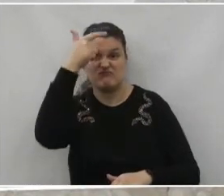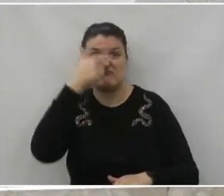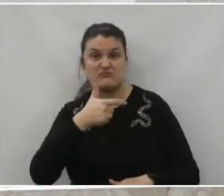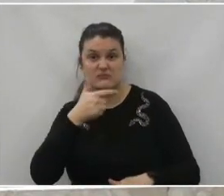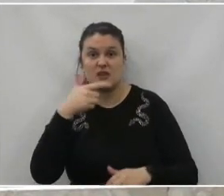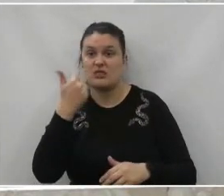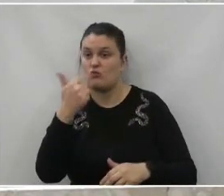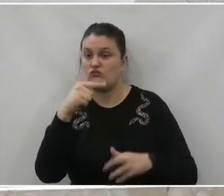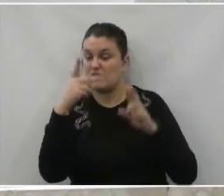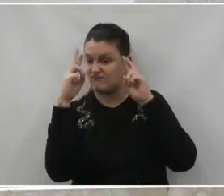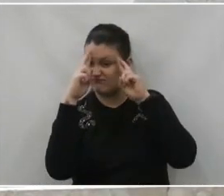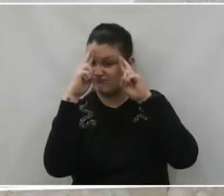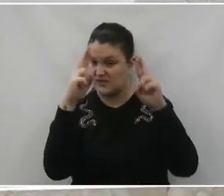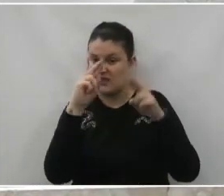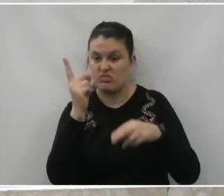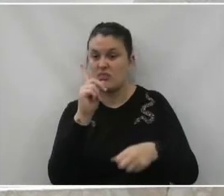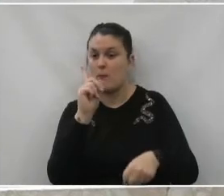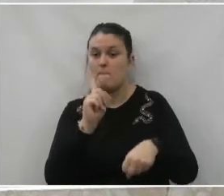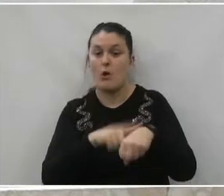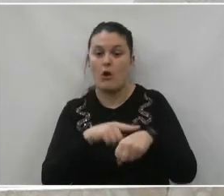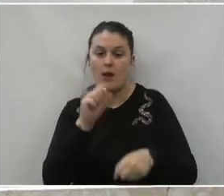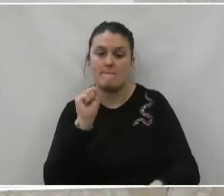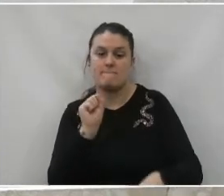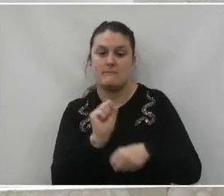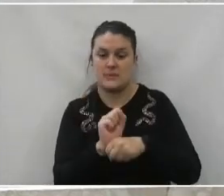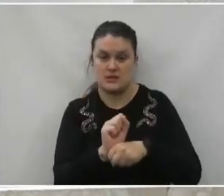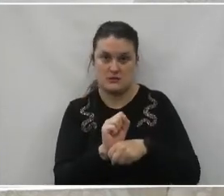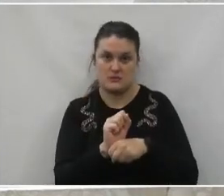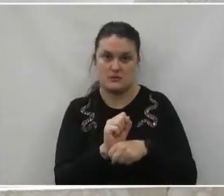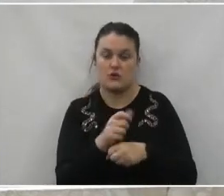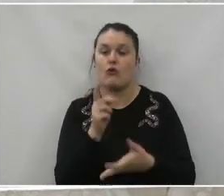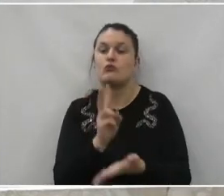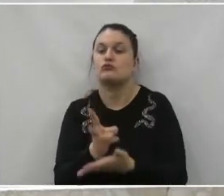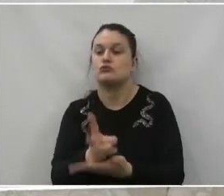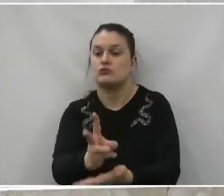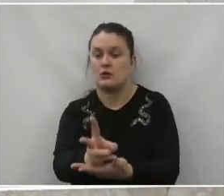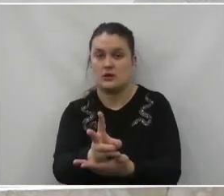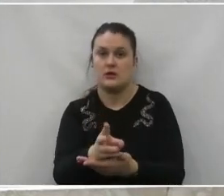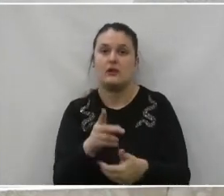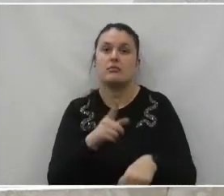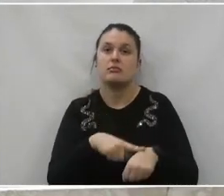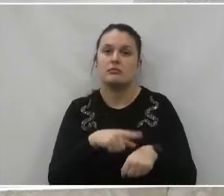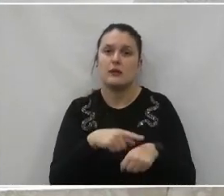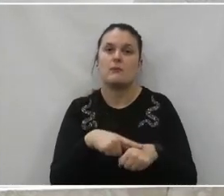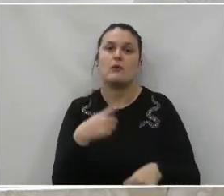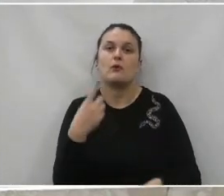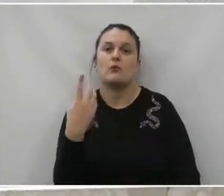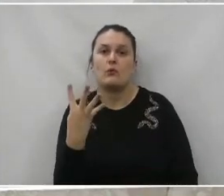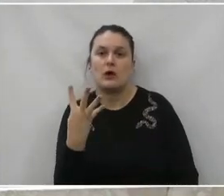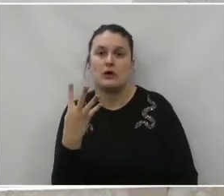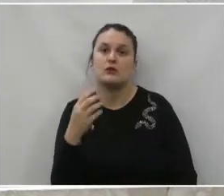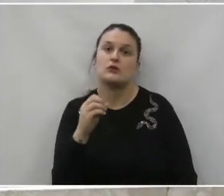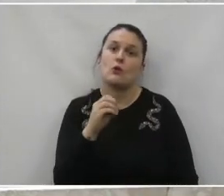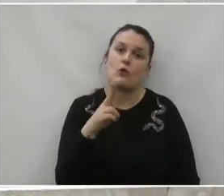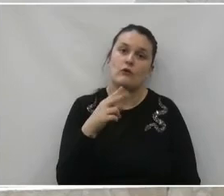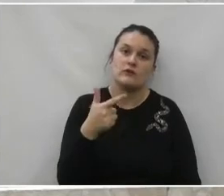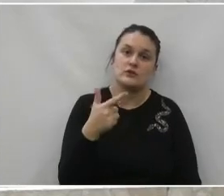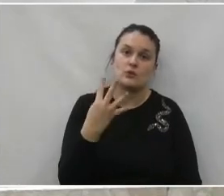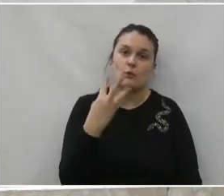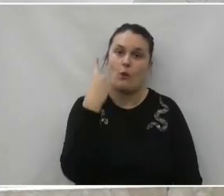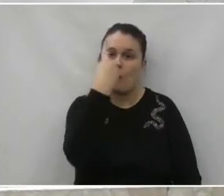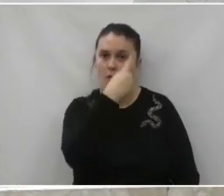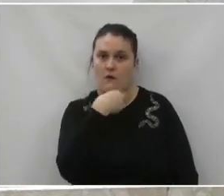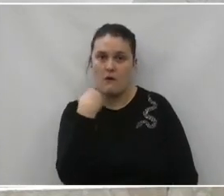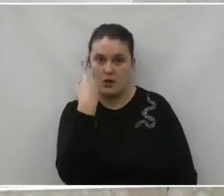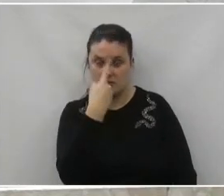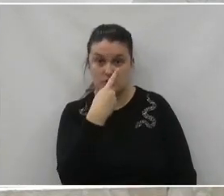seja imediatamente cessada no momento da constatação da infração, e se dará pelo prazo de 4 a 24